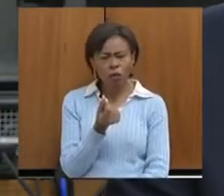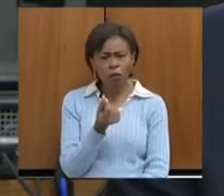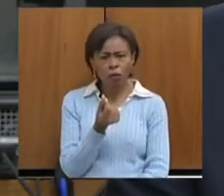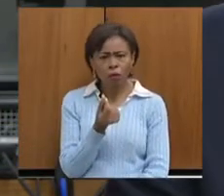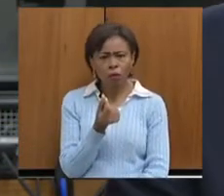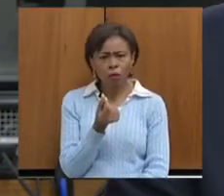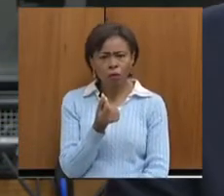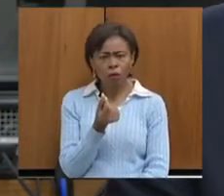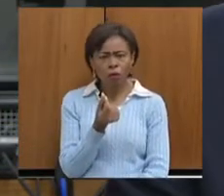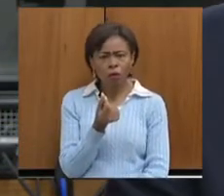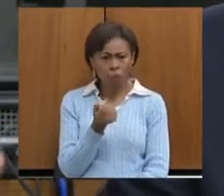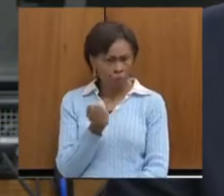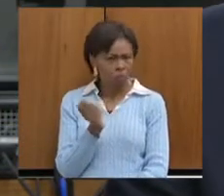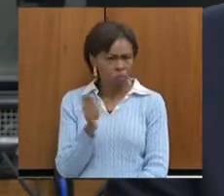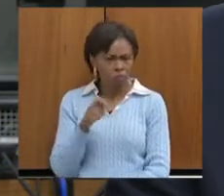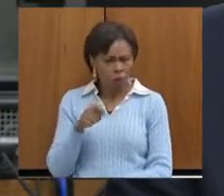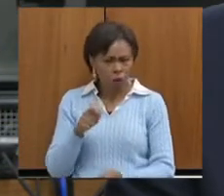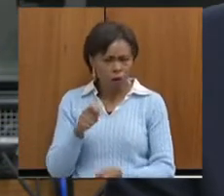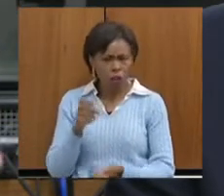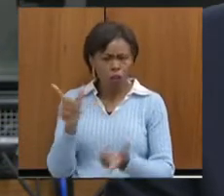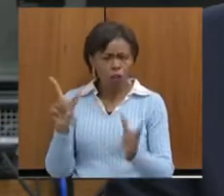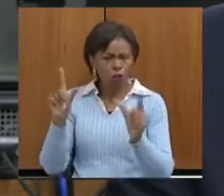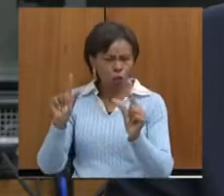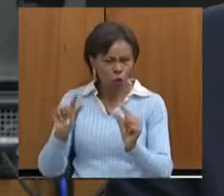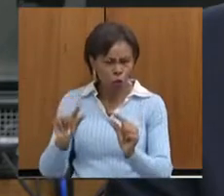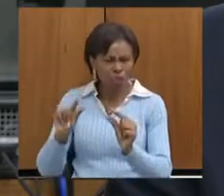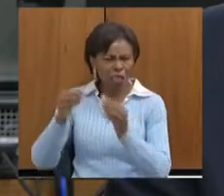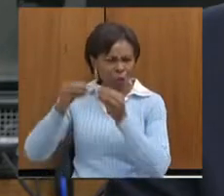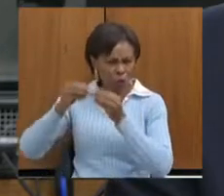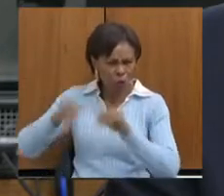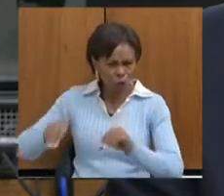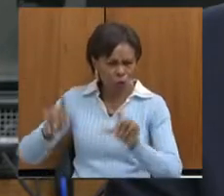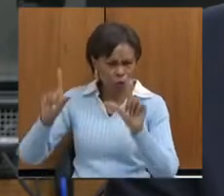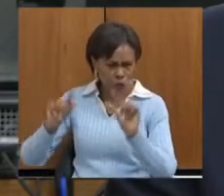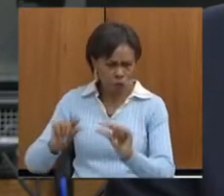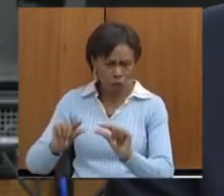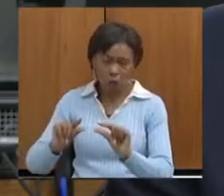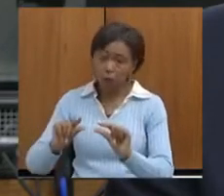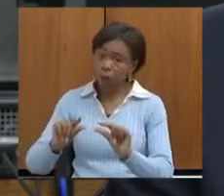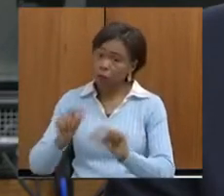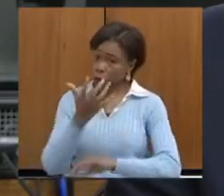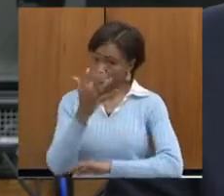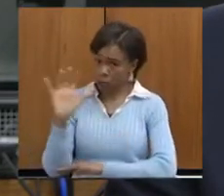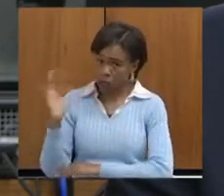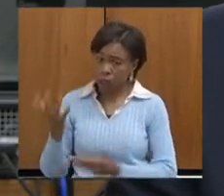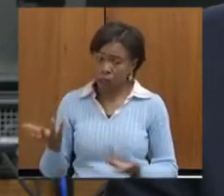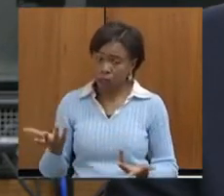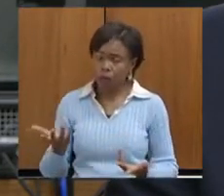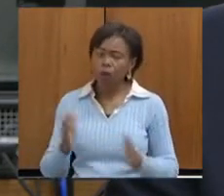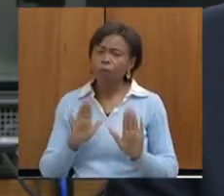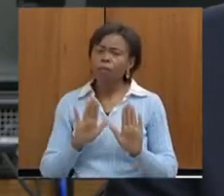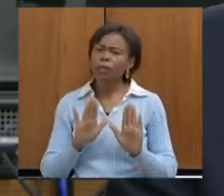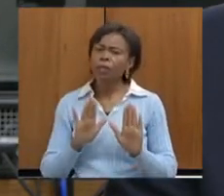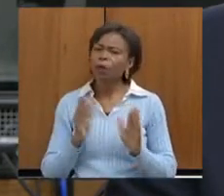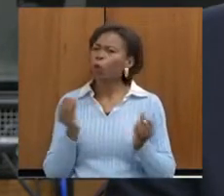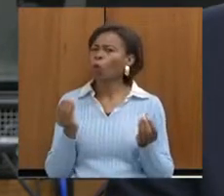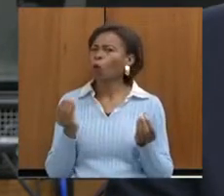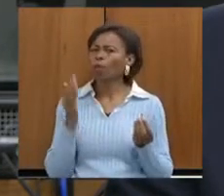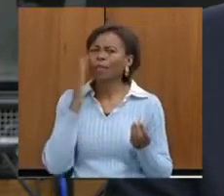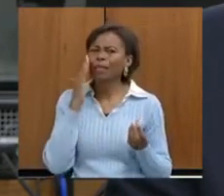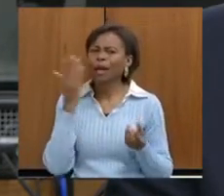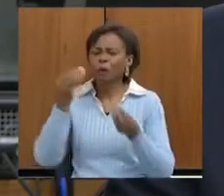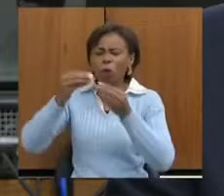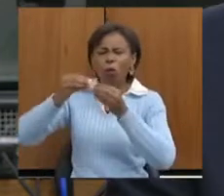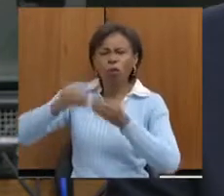para atenuar os danos ambientais mas ainda uma pergunta chave Como que você é um dano ambiental